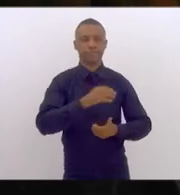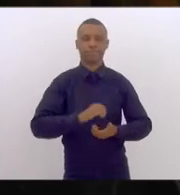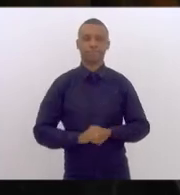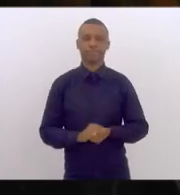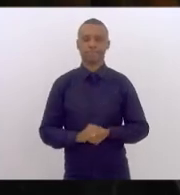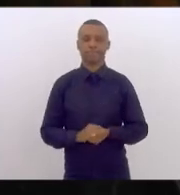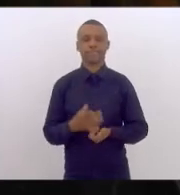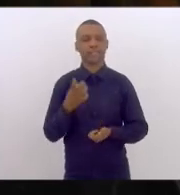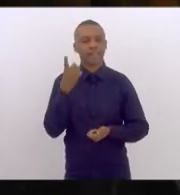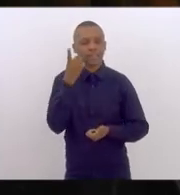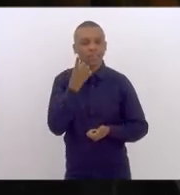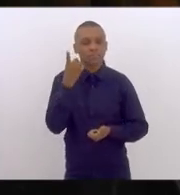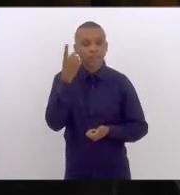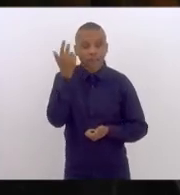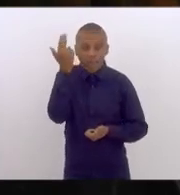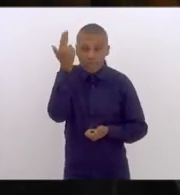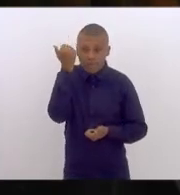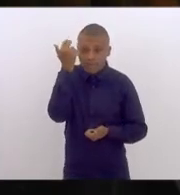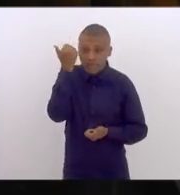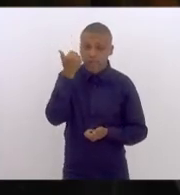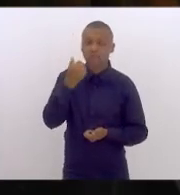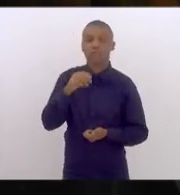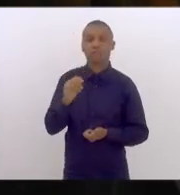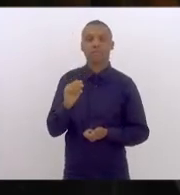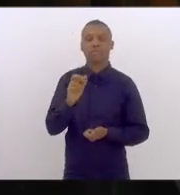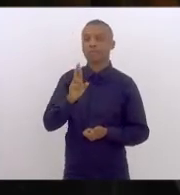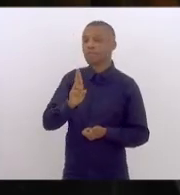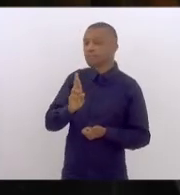Deputado Eliomar Coelho conduzindo